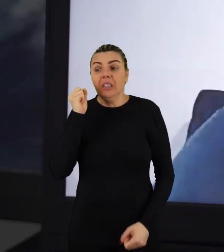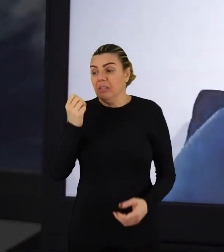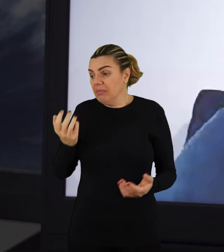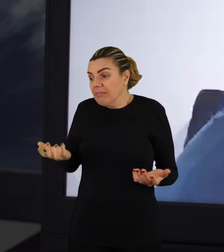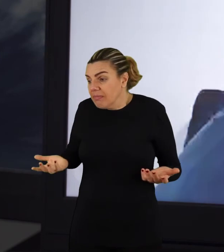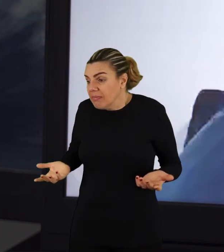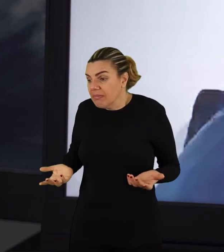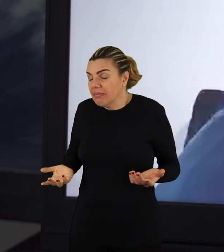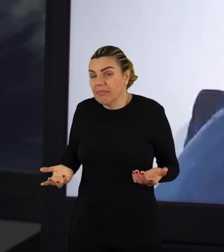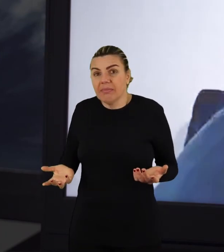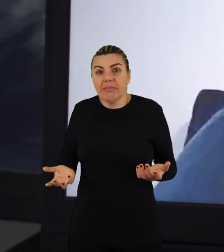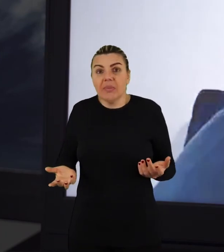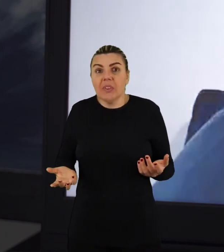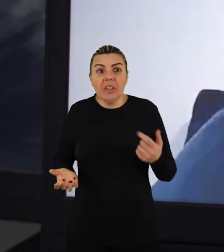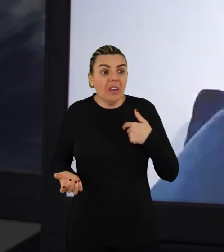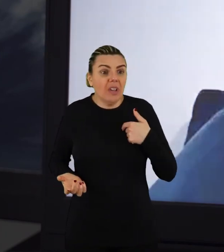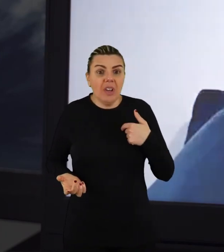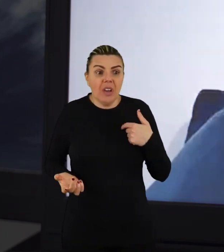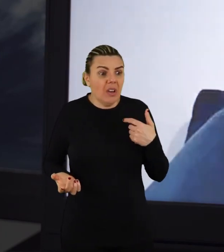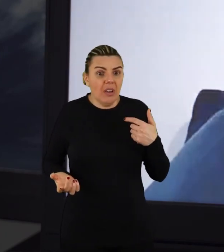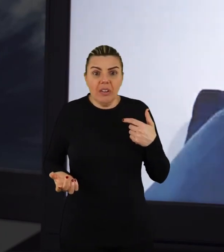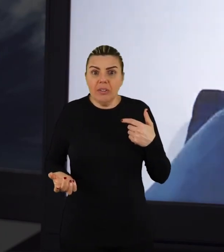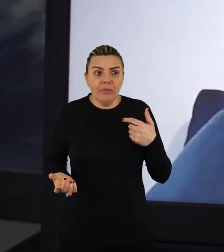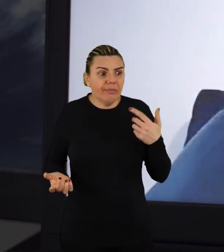ele pegou no sono e